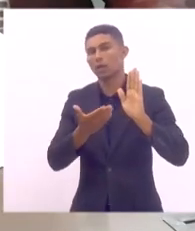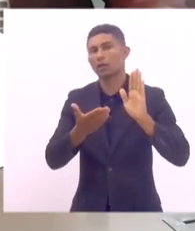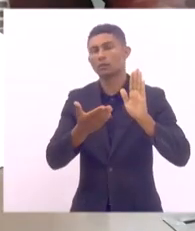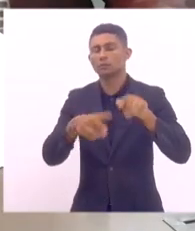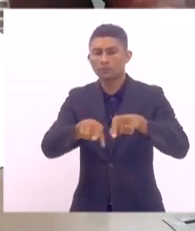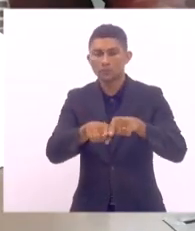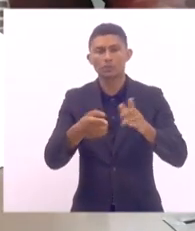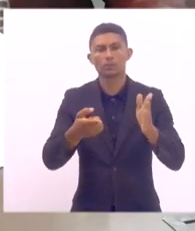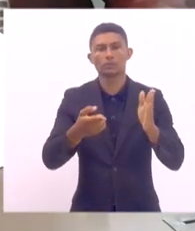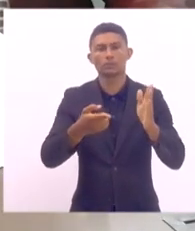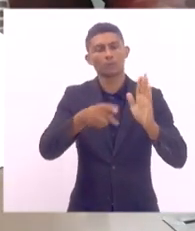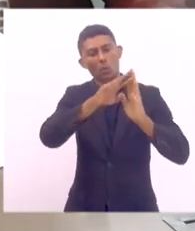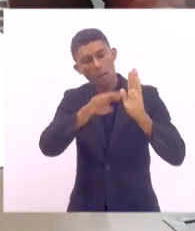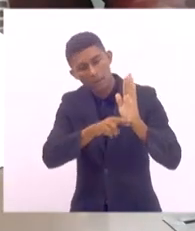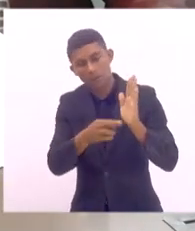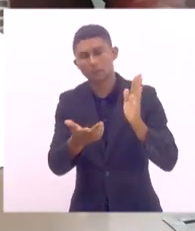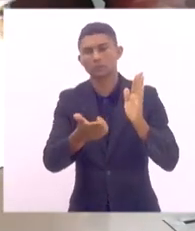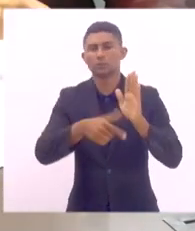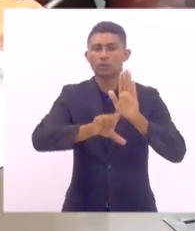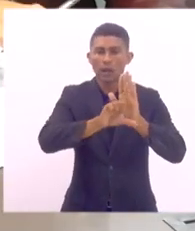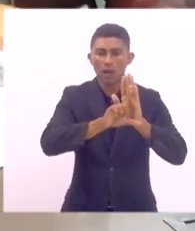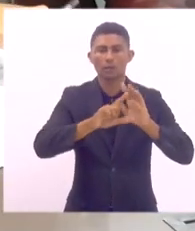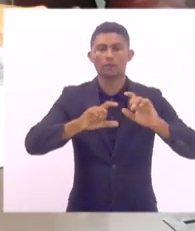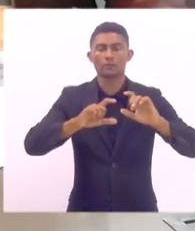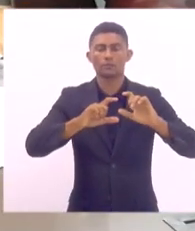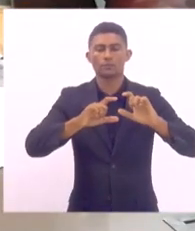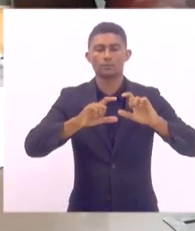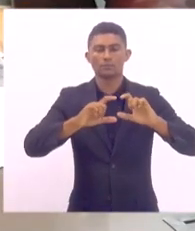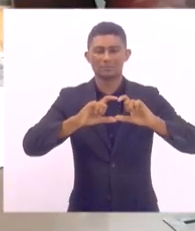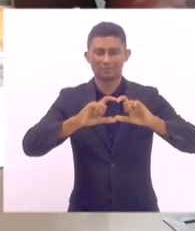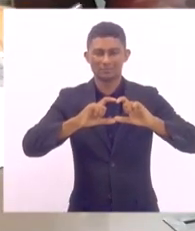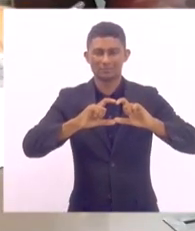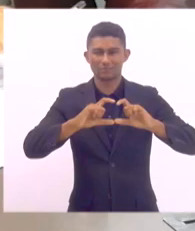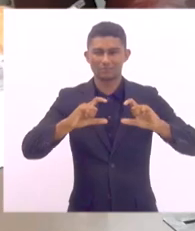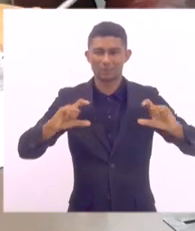regulamenta o parágrafo